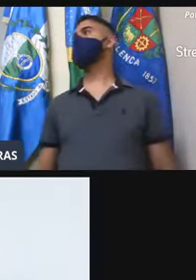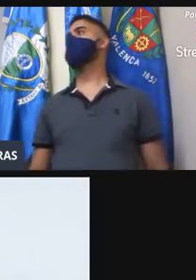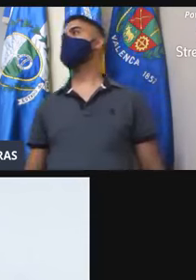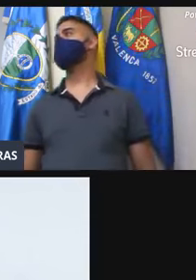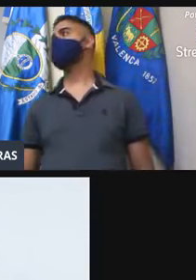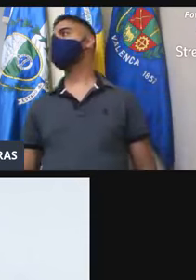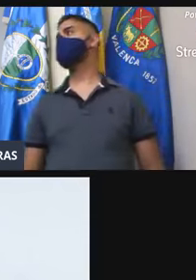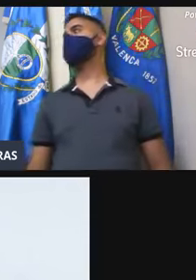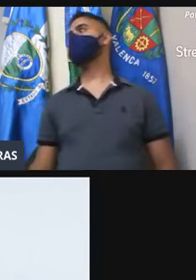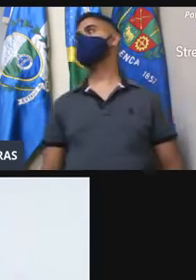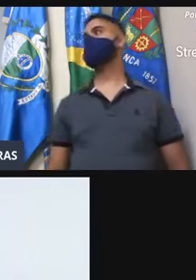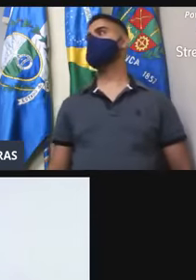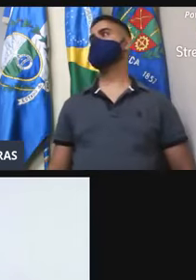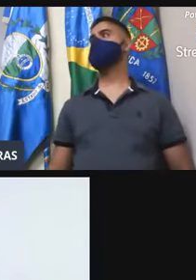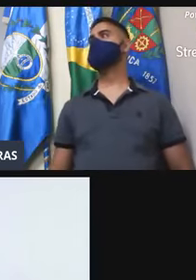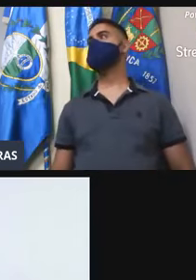Marques.